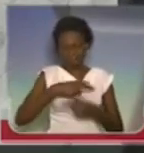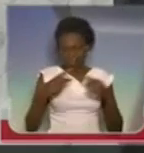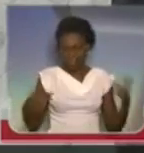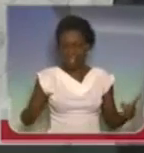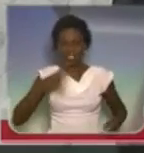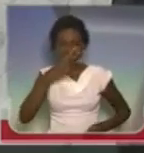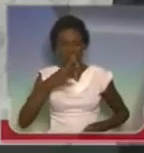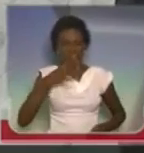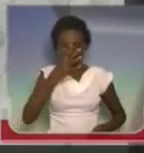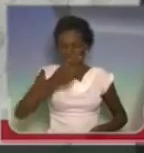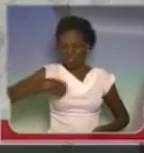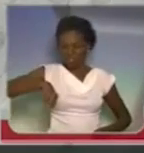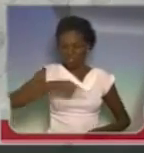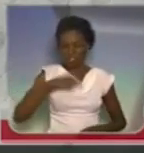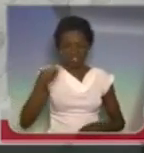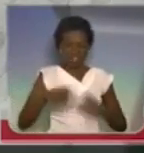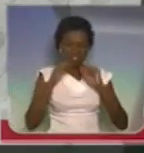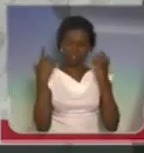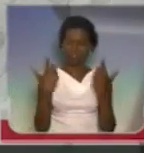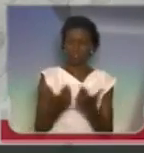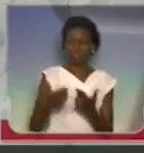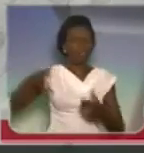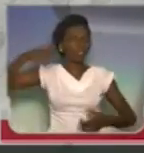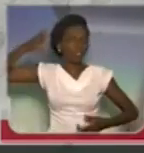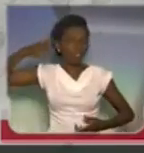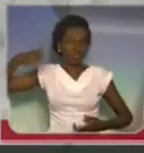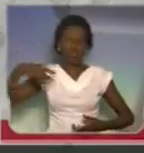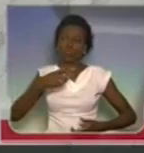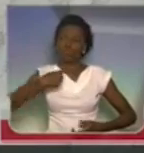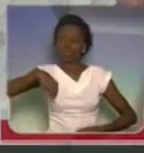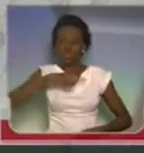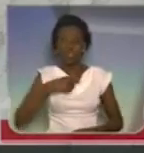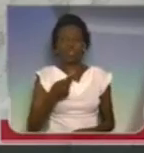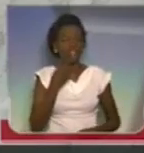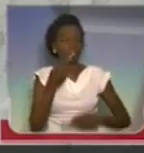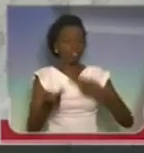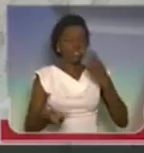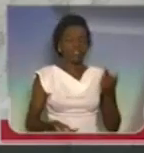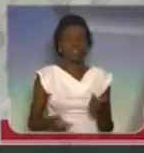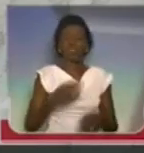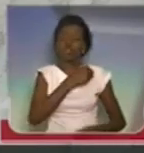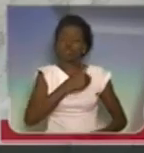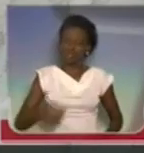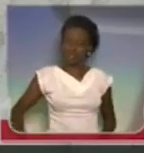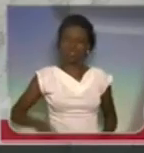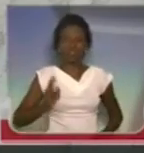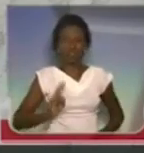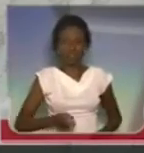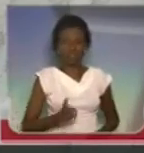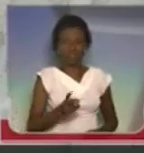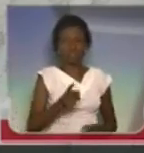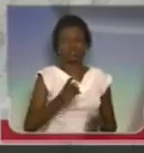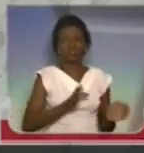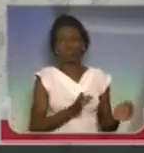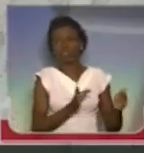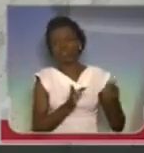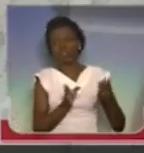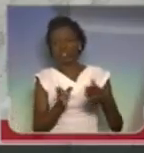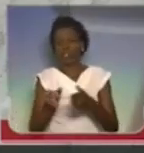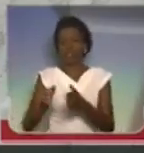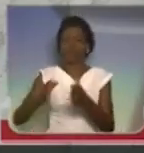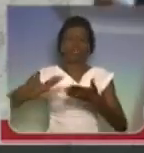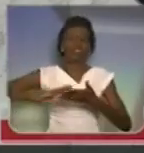Assembleia Legislativa com as nossas intervenções o governo continua colocando em curso a destruição da